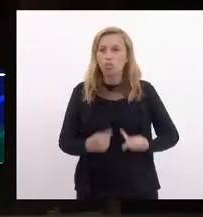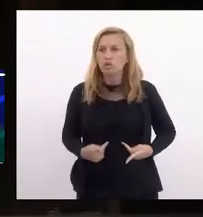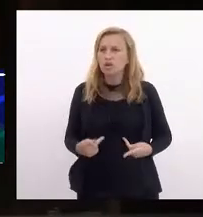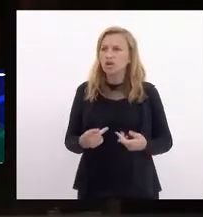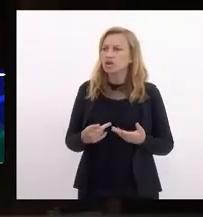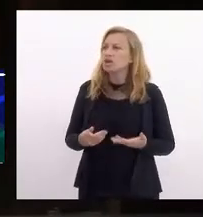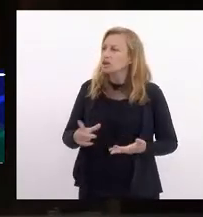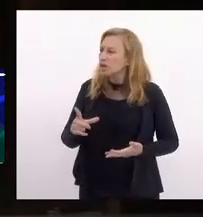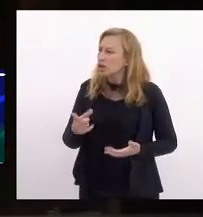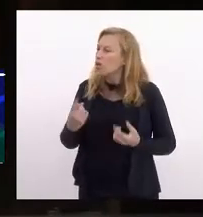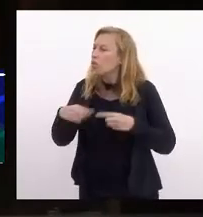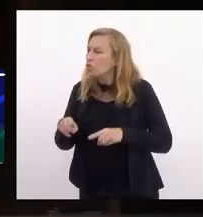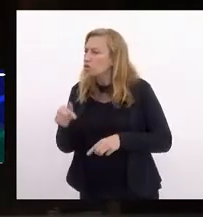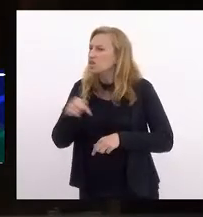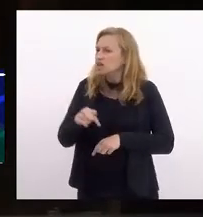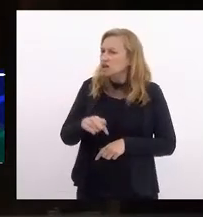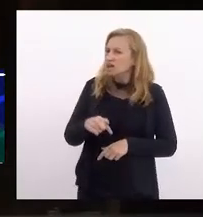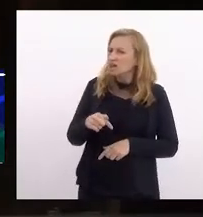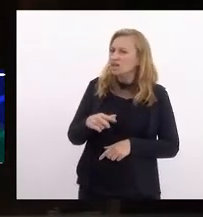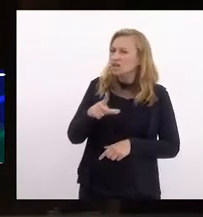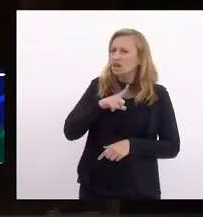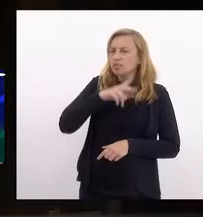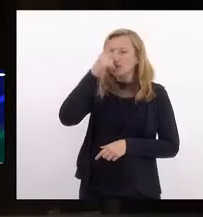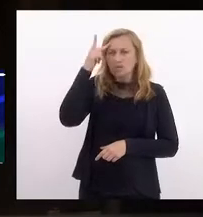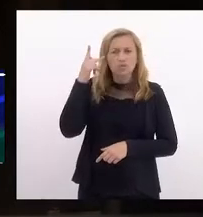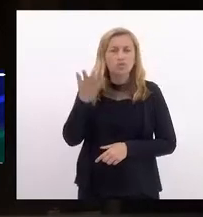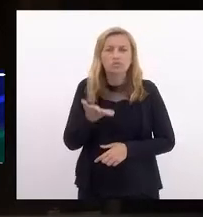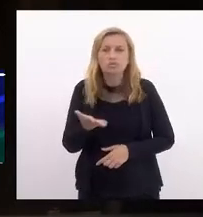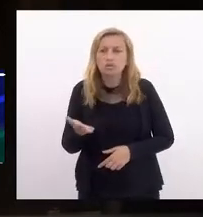alguém é contra isso aqui